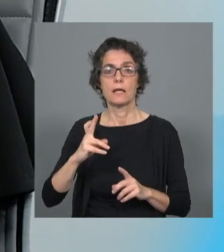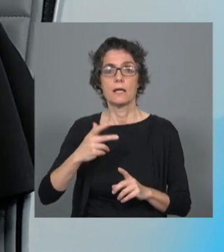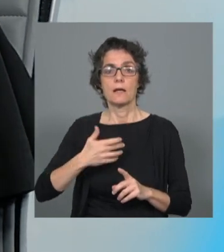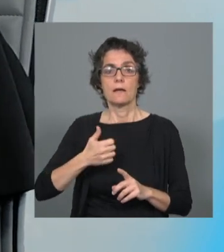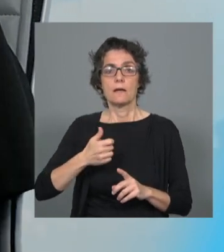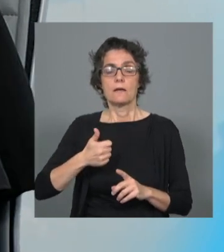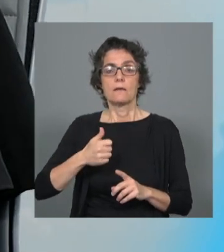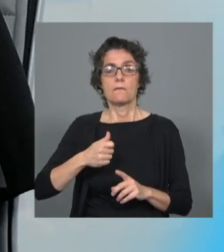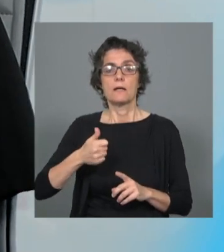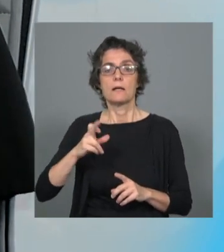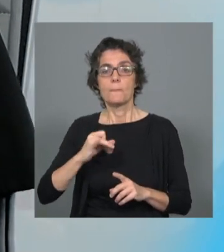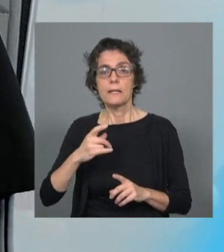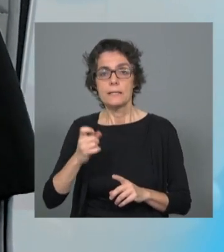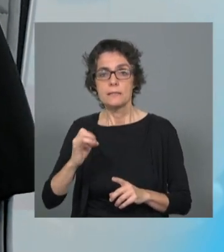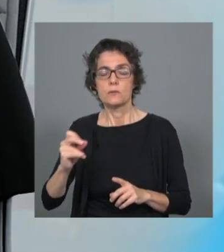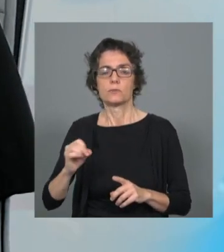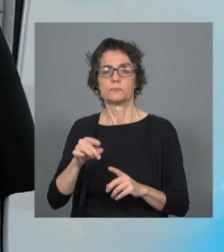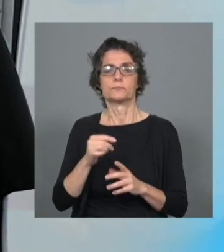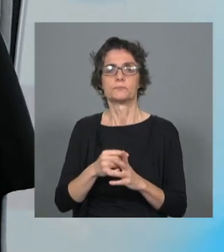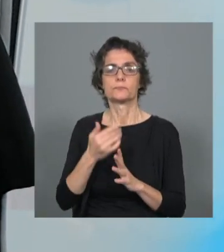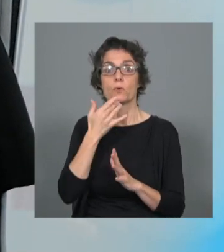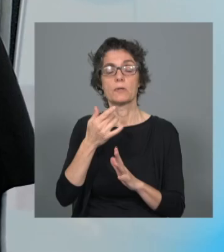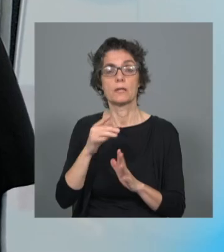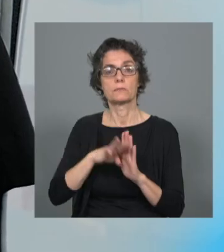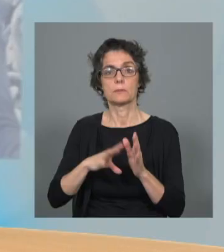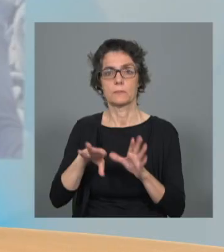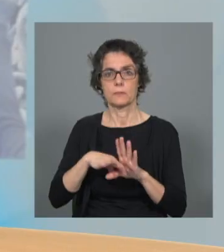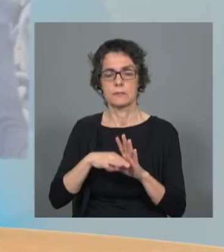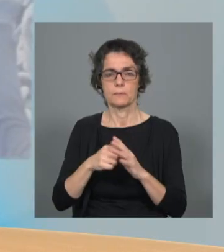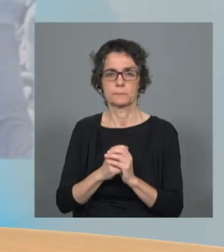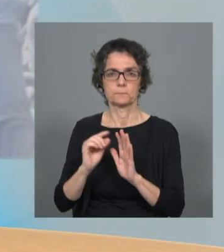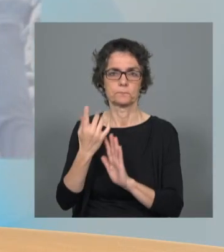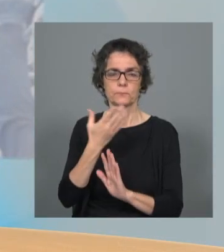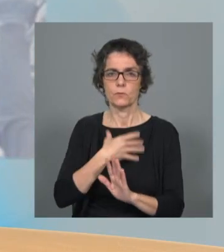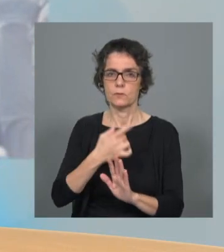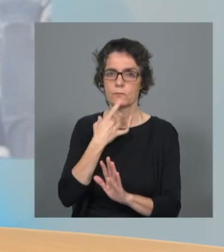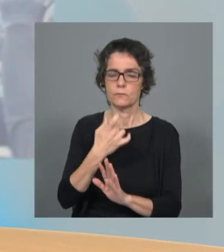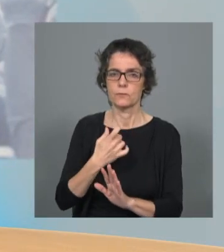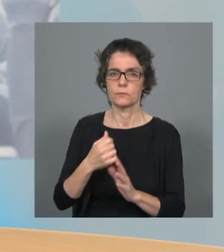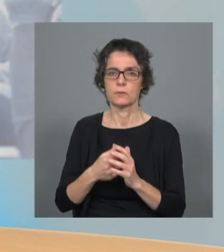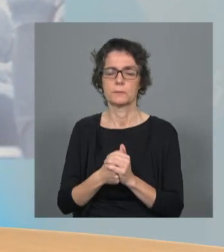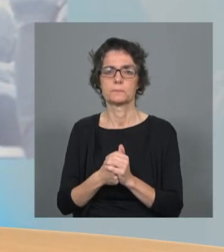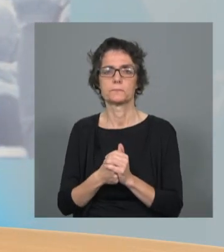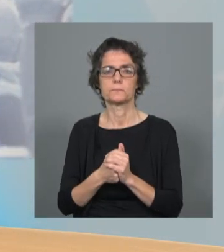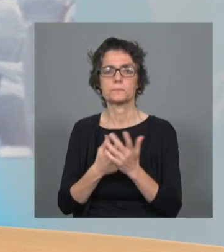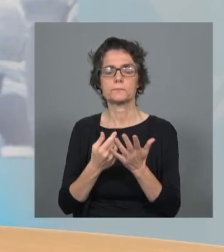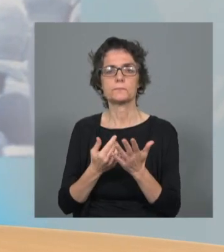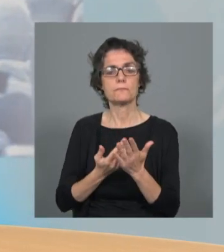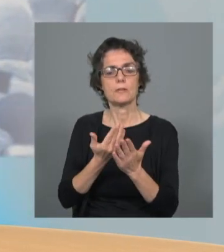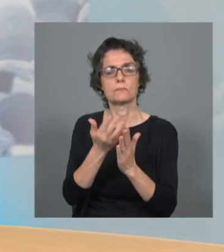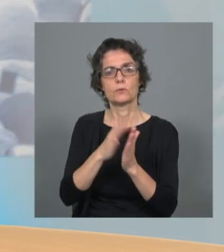por estar neste programa. E começava por lhe pedir um comentário a esta proposta do